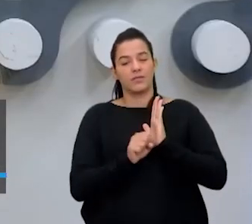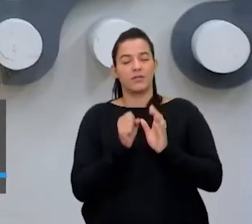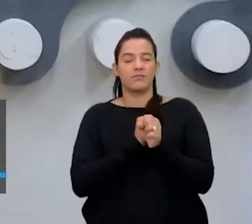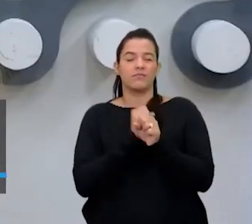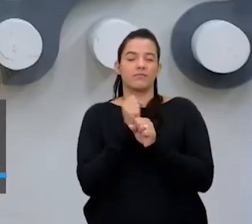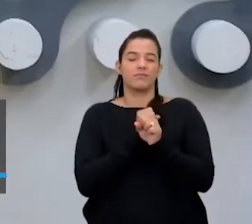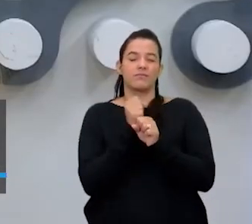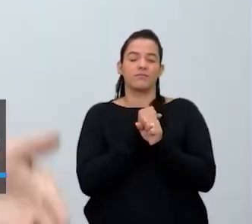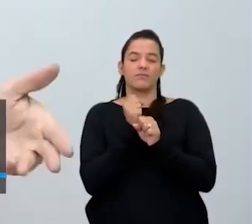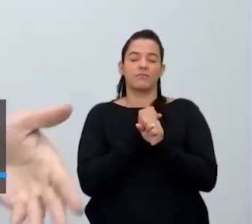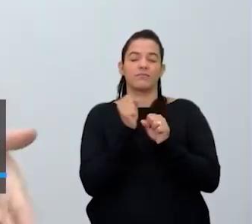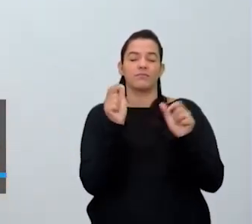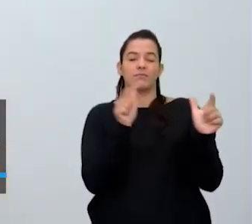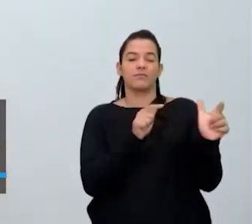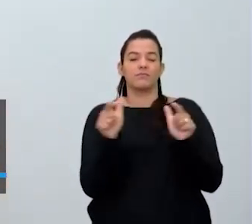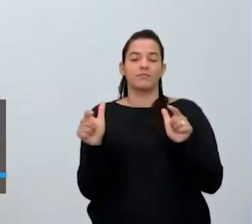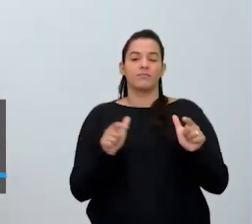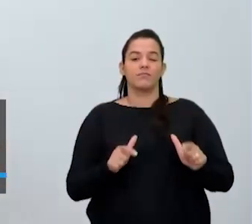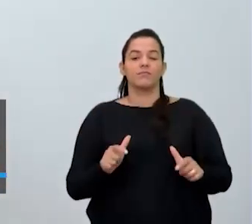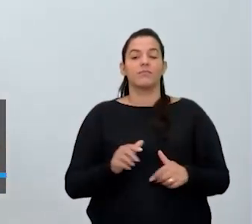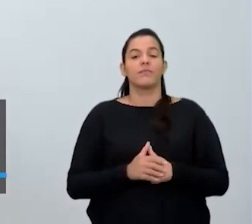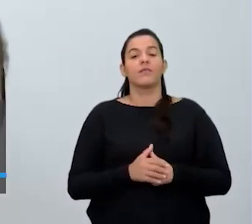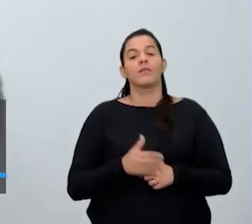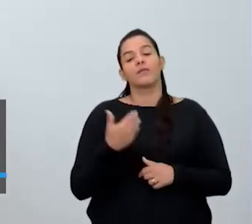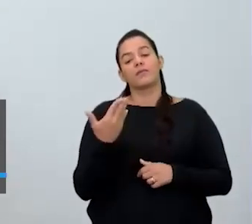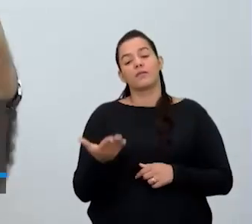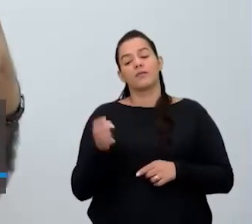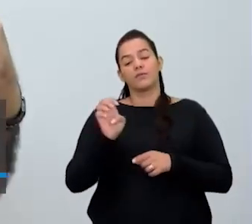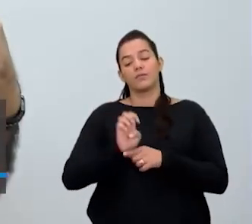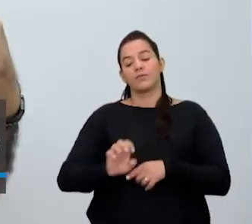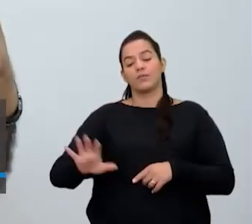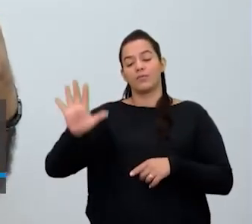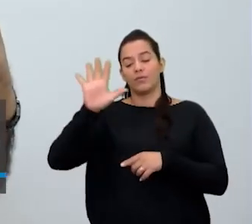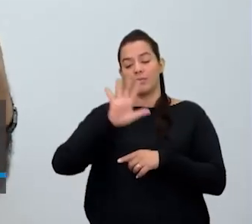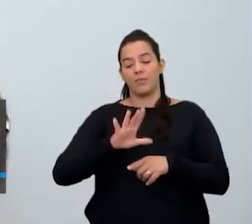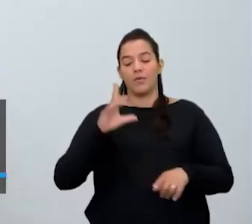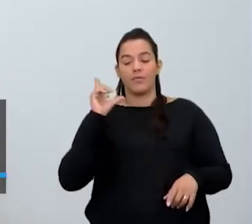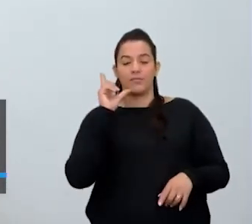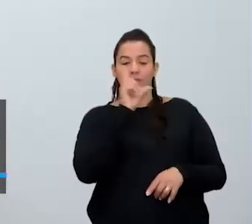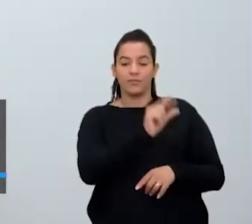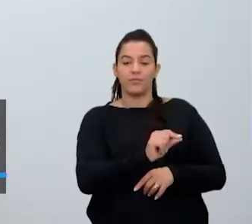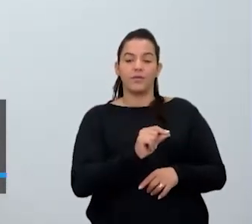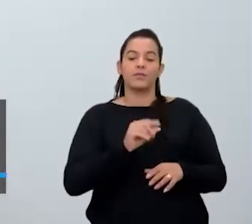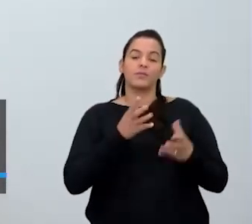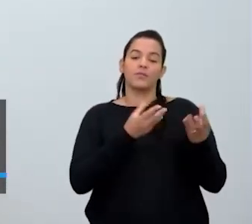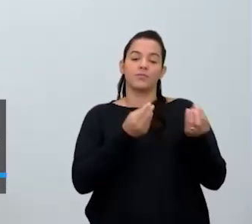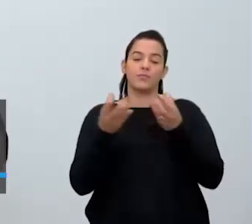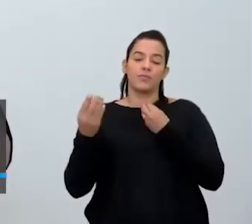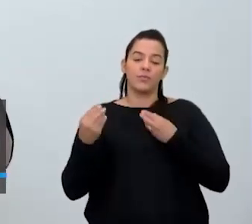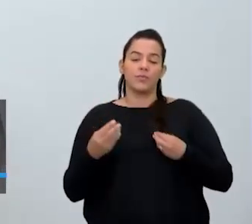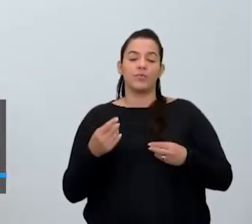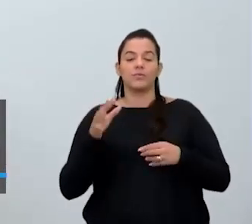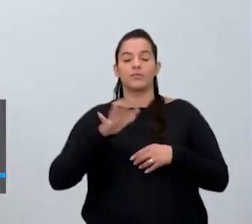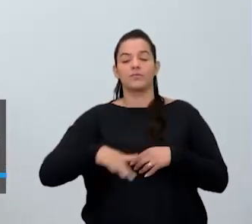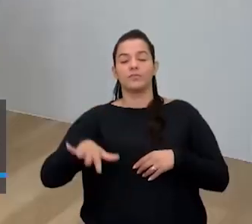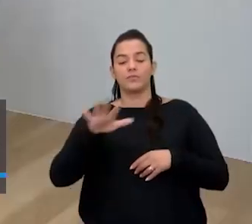locais. Quando o europeu foi embora, muitas dessas nações que